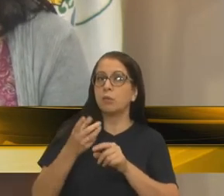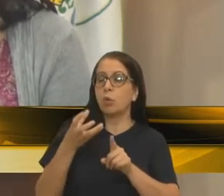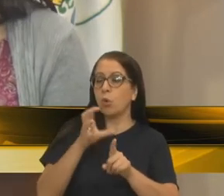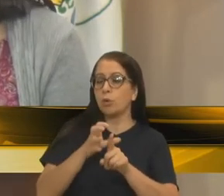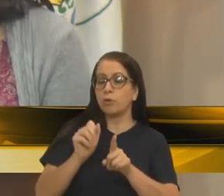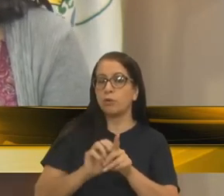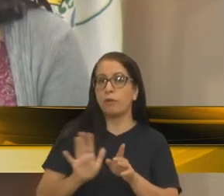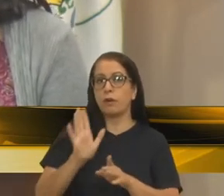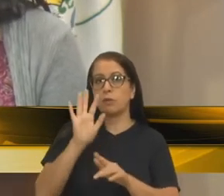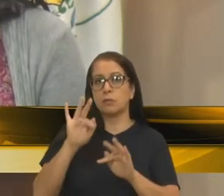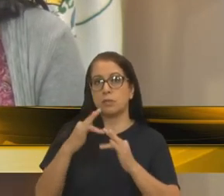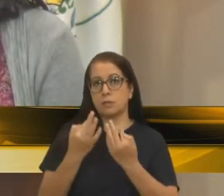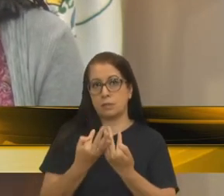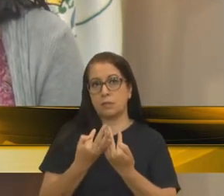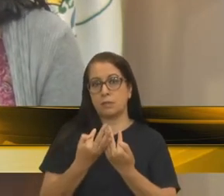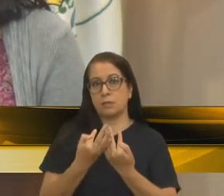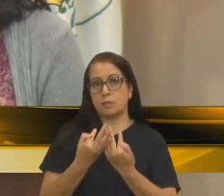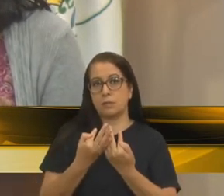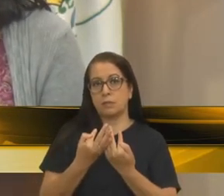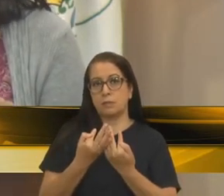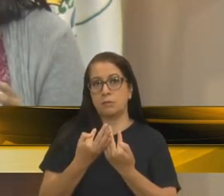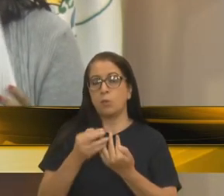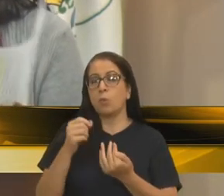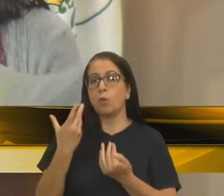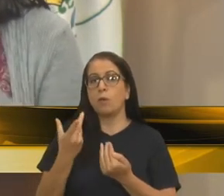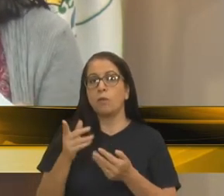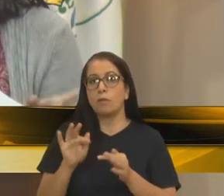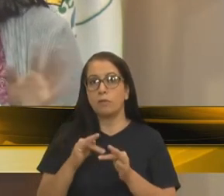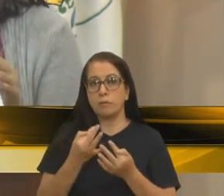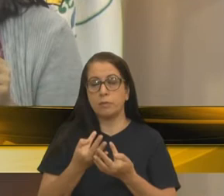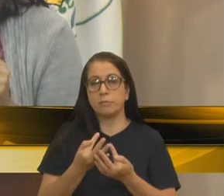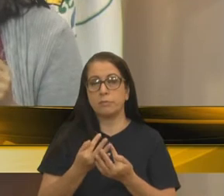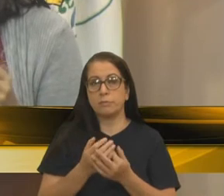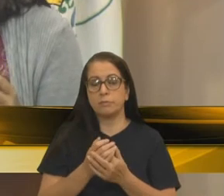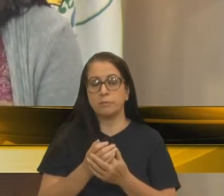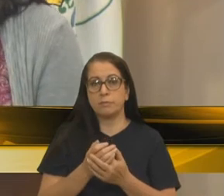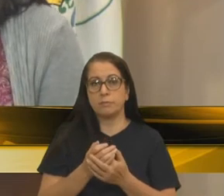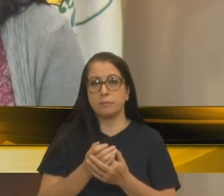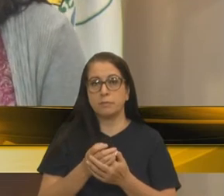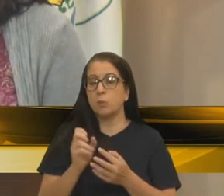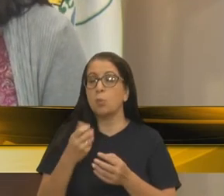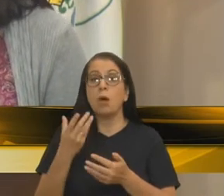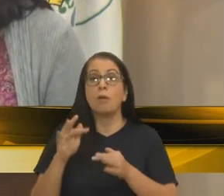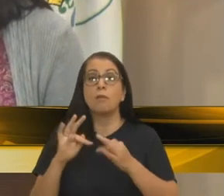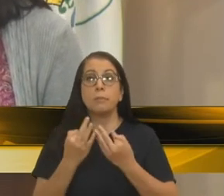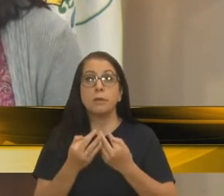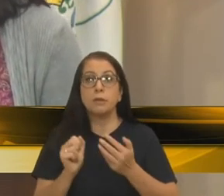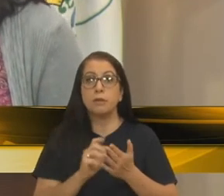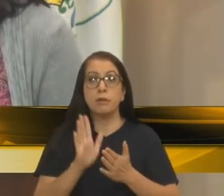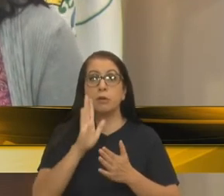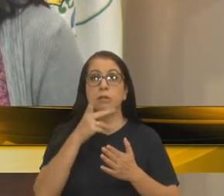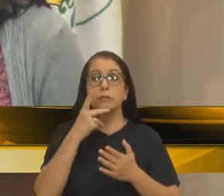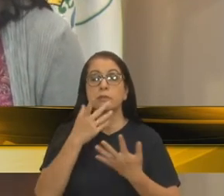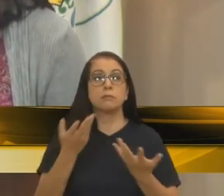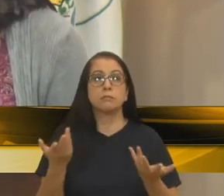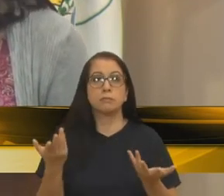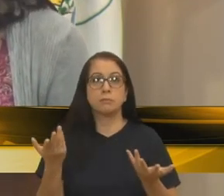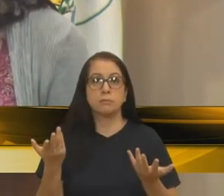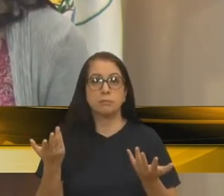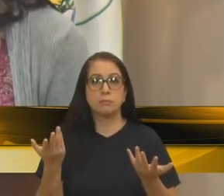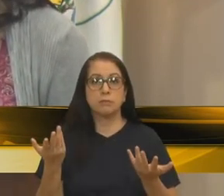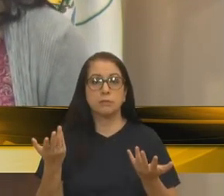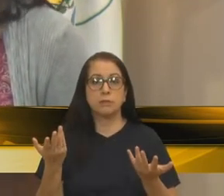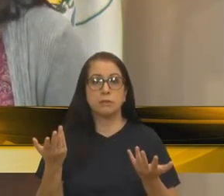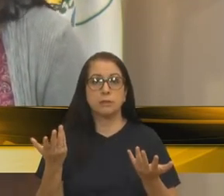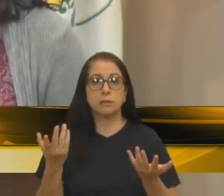valores familiares. Sim, mas qual família e qual valor está se falando? Então,